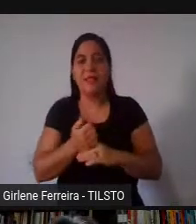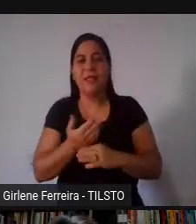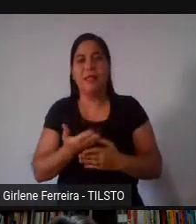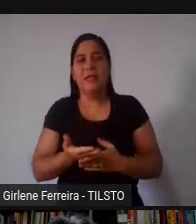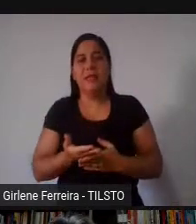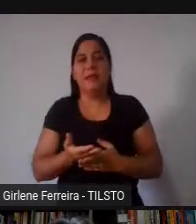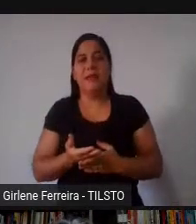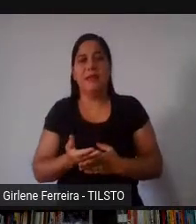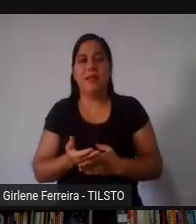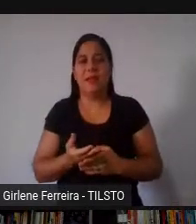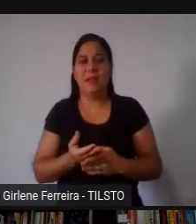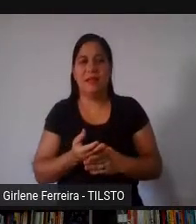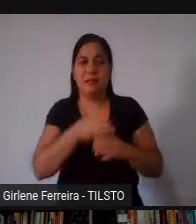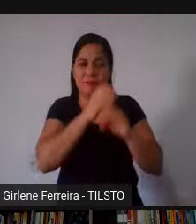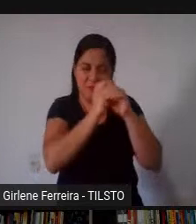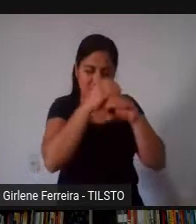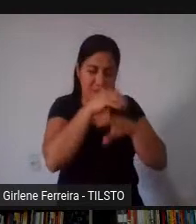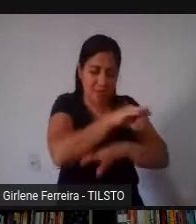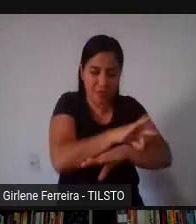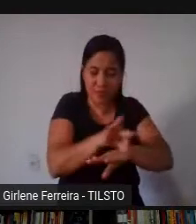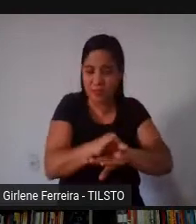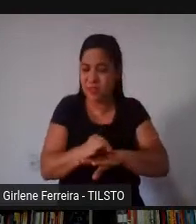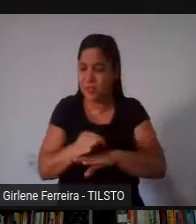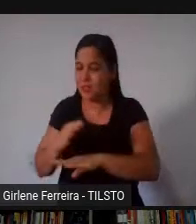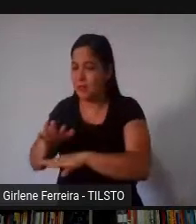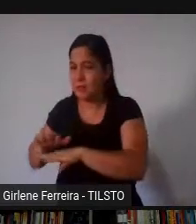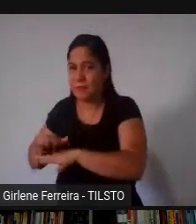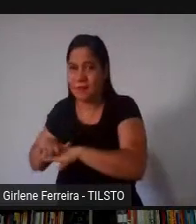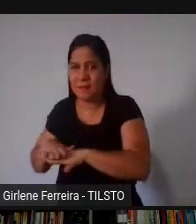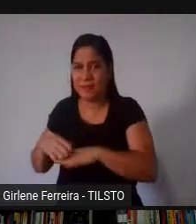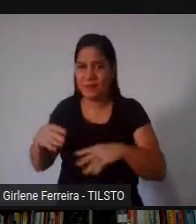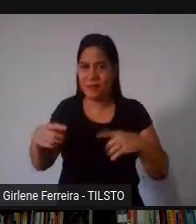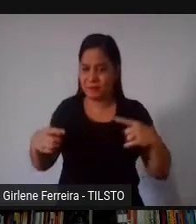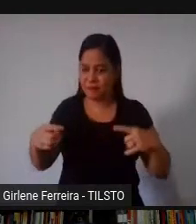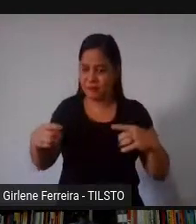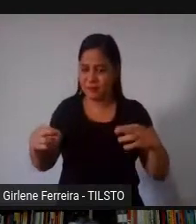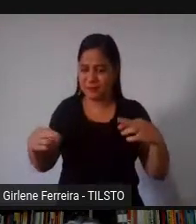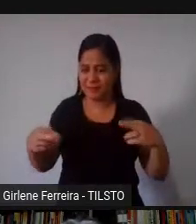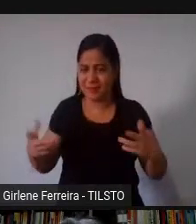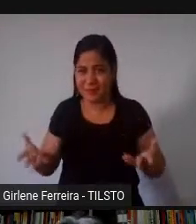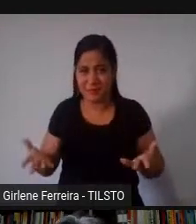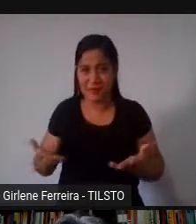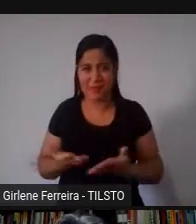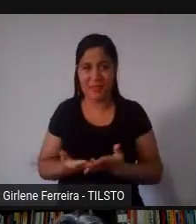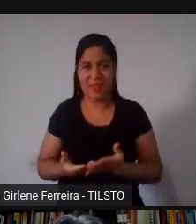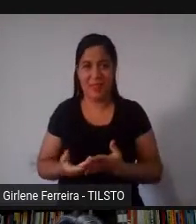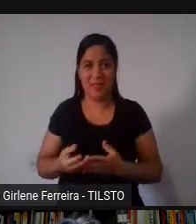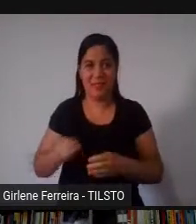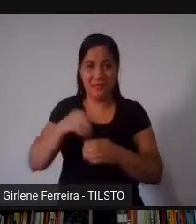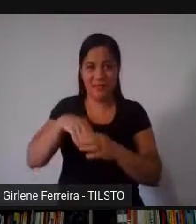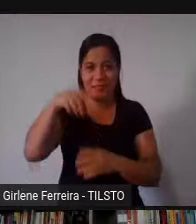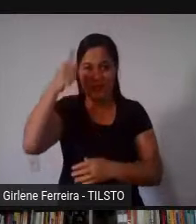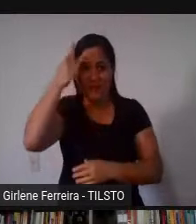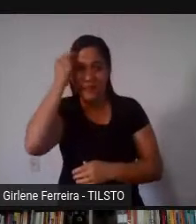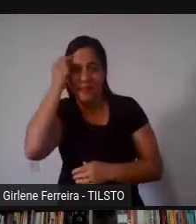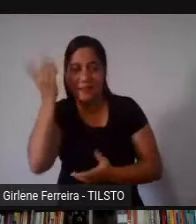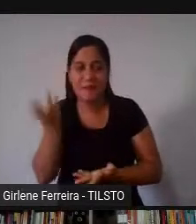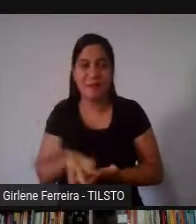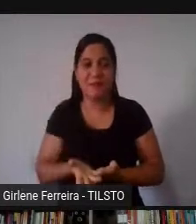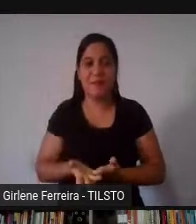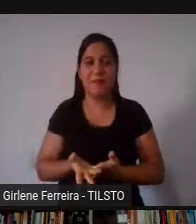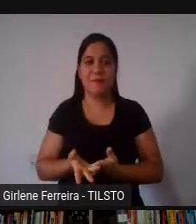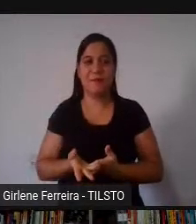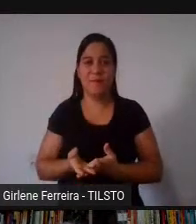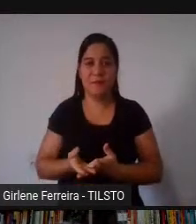engenheiro e matemático, às vezes, tem algumas diferenças ali no meio acadêmico, né? Então, corre boatos aí que, pessoal, que engenheiro não